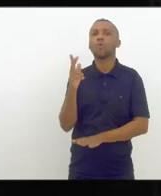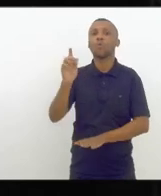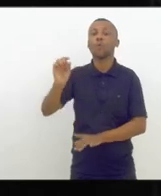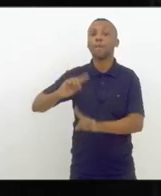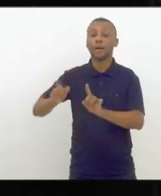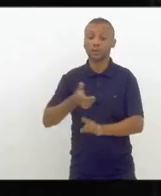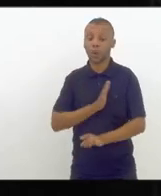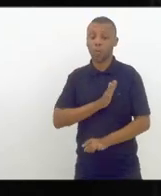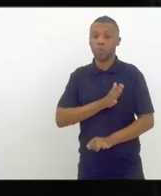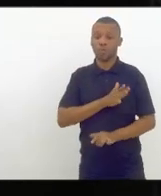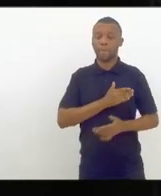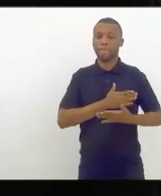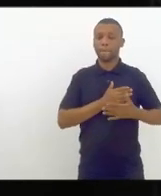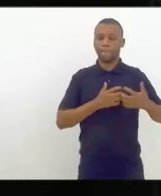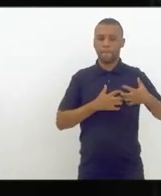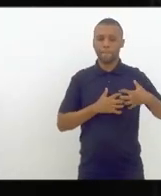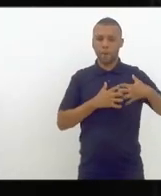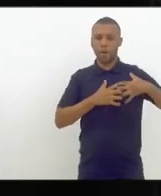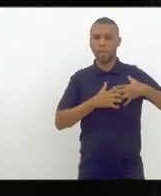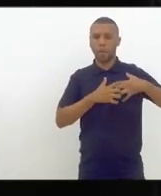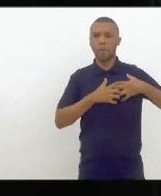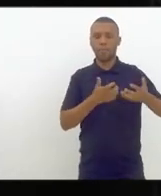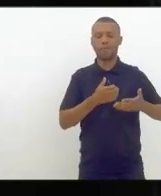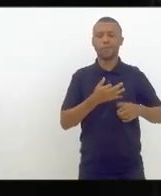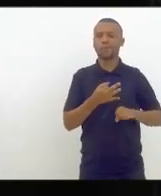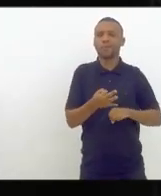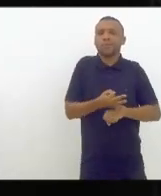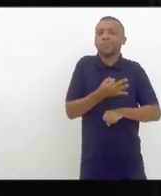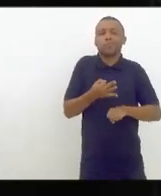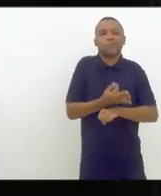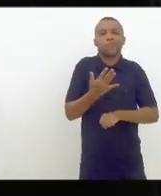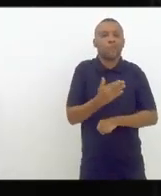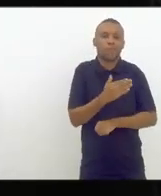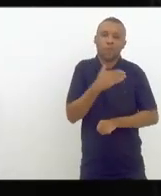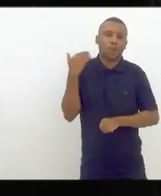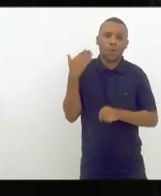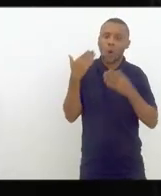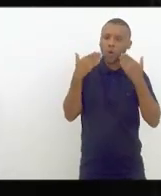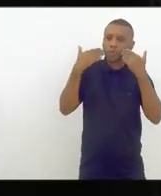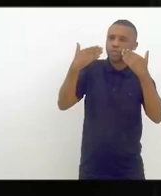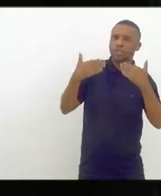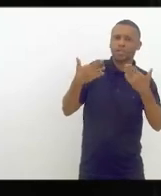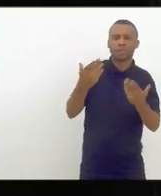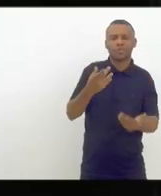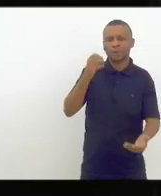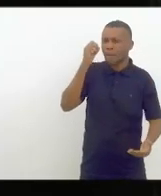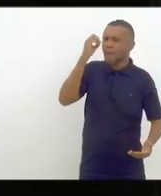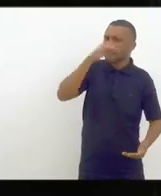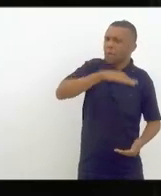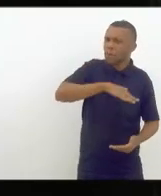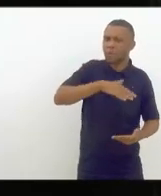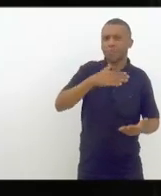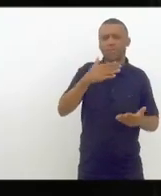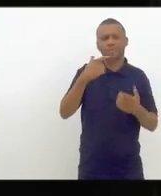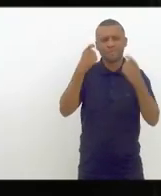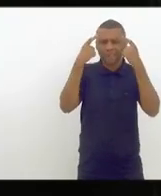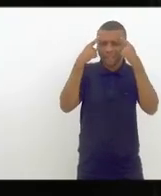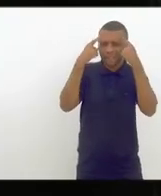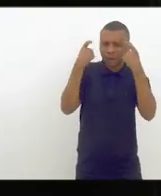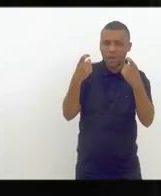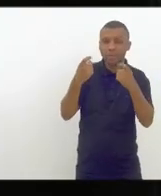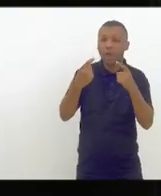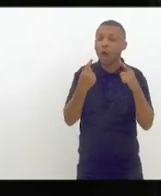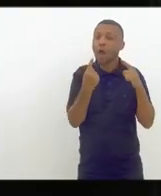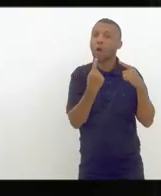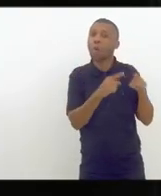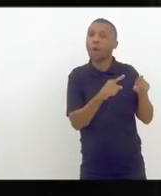aguentou diante de tanta desumanidade, não aguentou diante de tanta violência contra a memória do